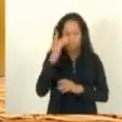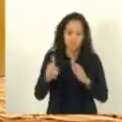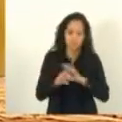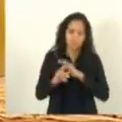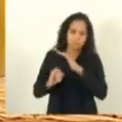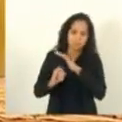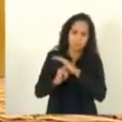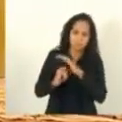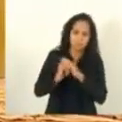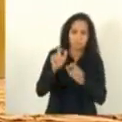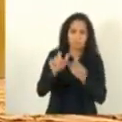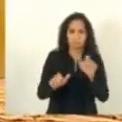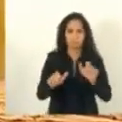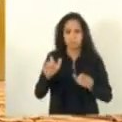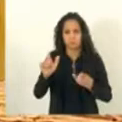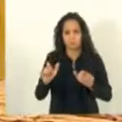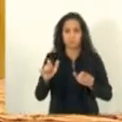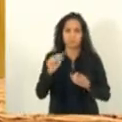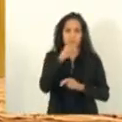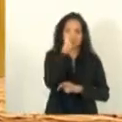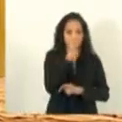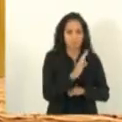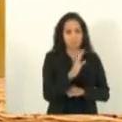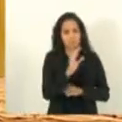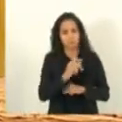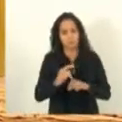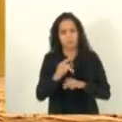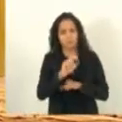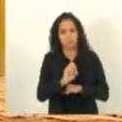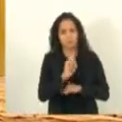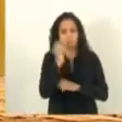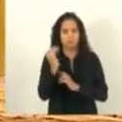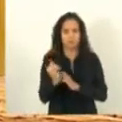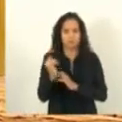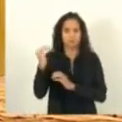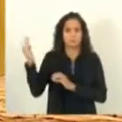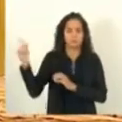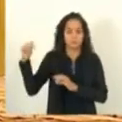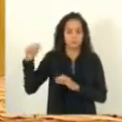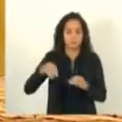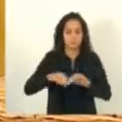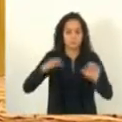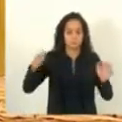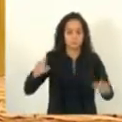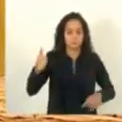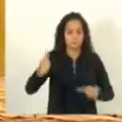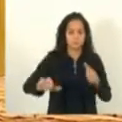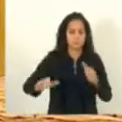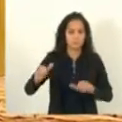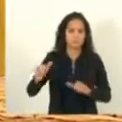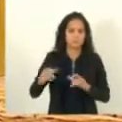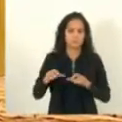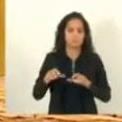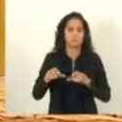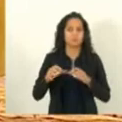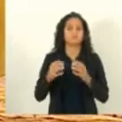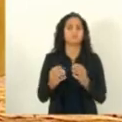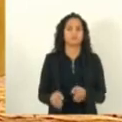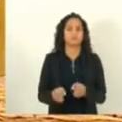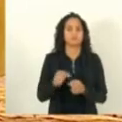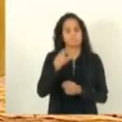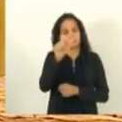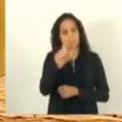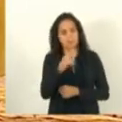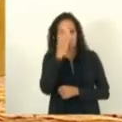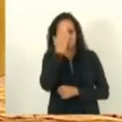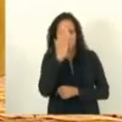instituições nacionais ou estrangeiras que, a juízo da mesa diretora, tenham se distinguido pela notoriedade de seu